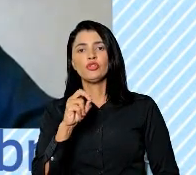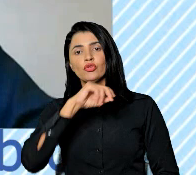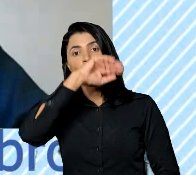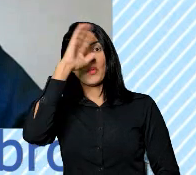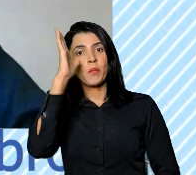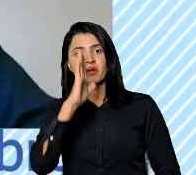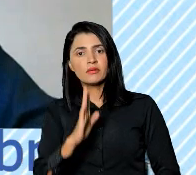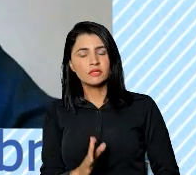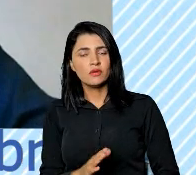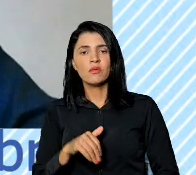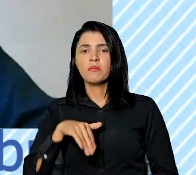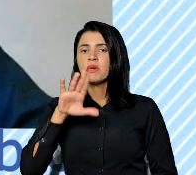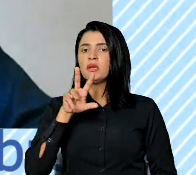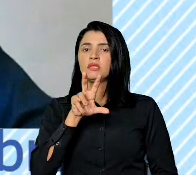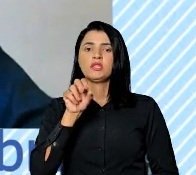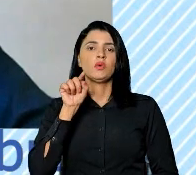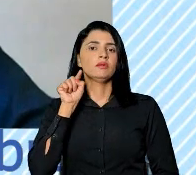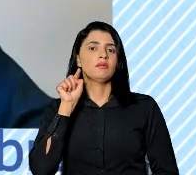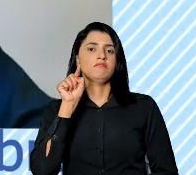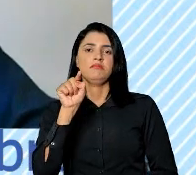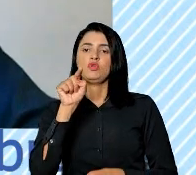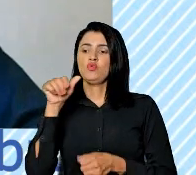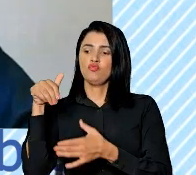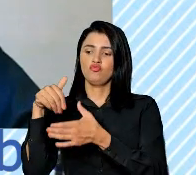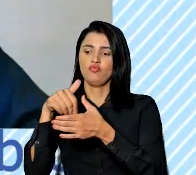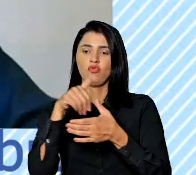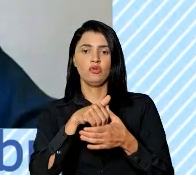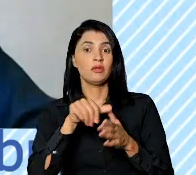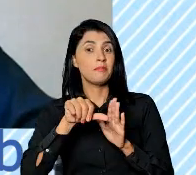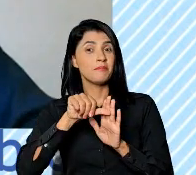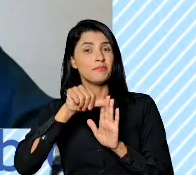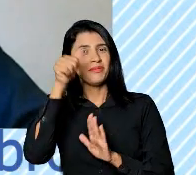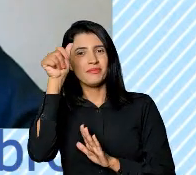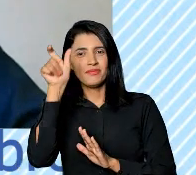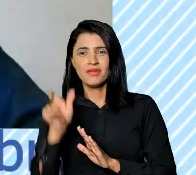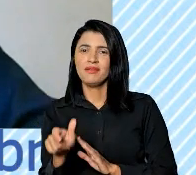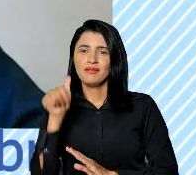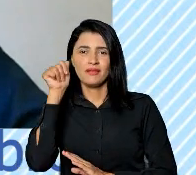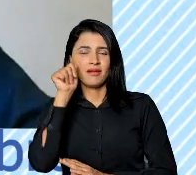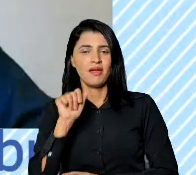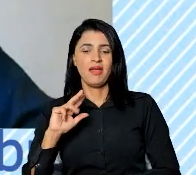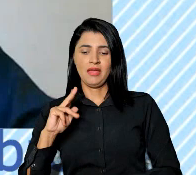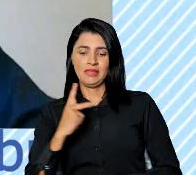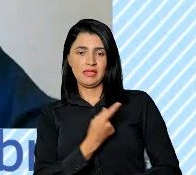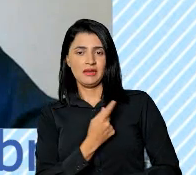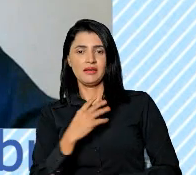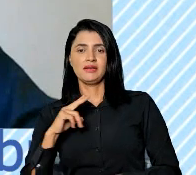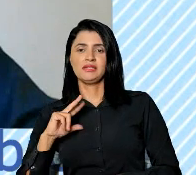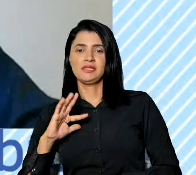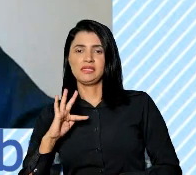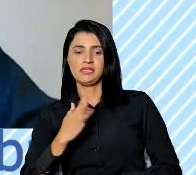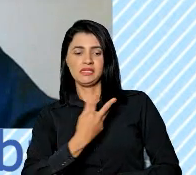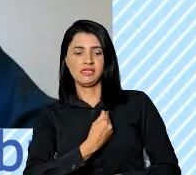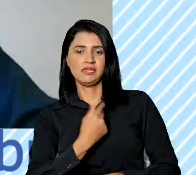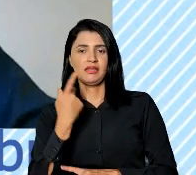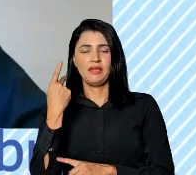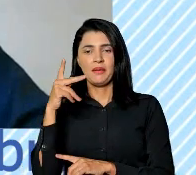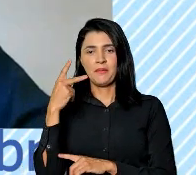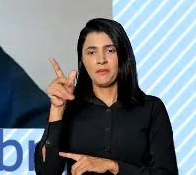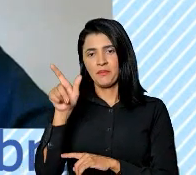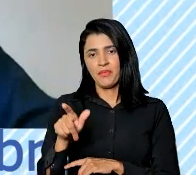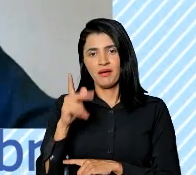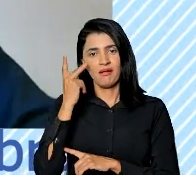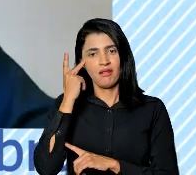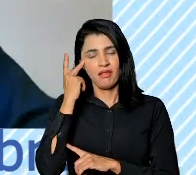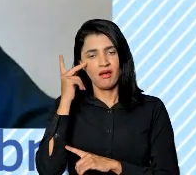Com mais de 50 mil votos, é a primeira trans eleita para a Câmara Municipal Paulistana, ativista dos direitos